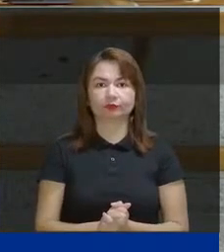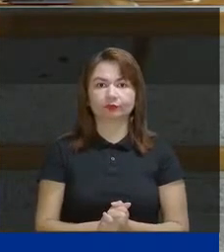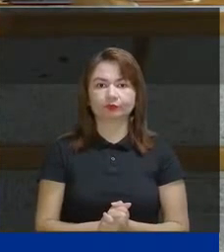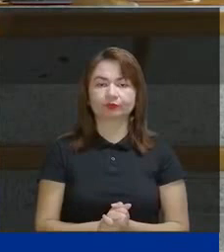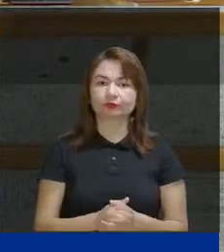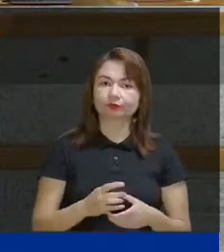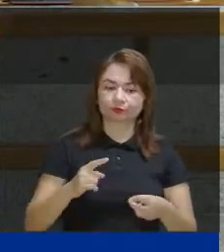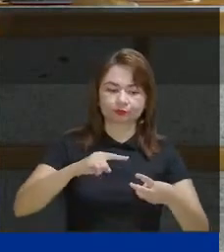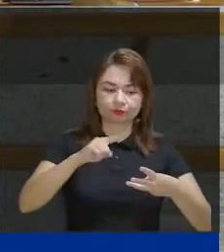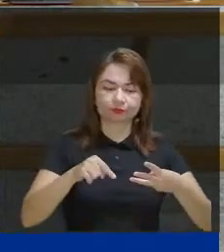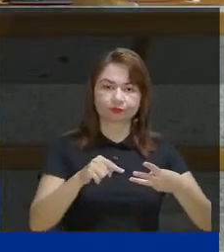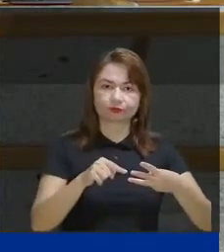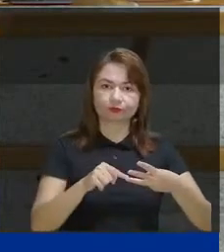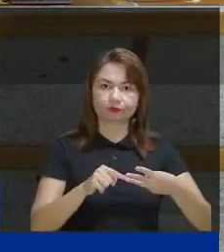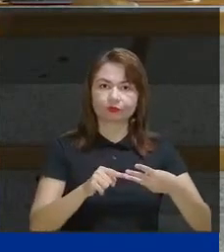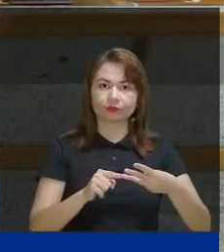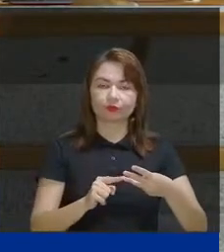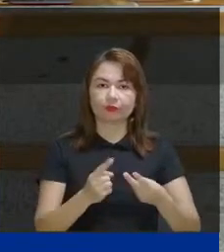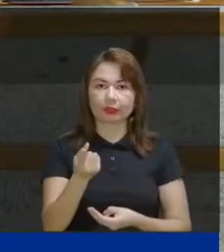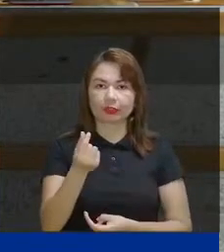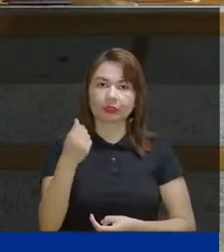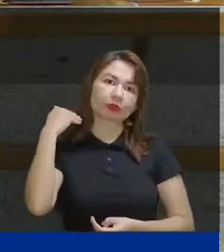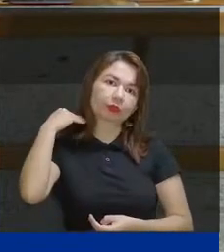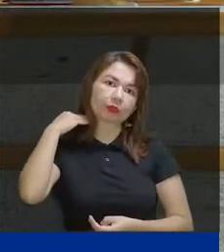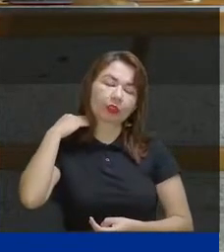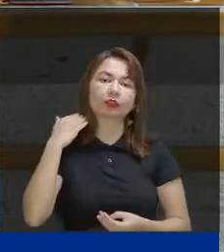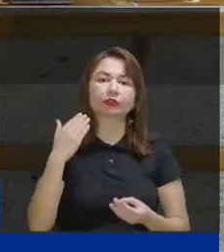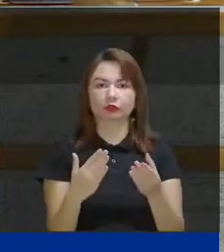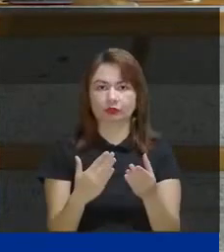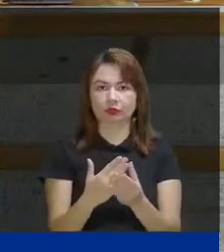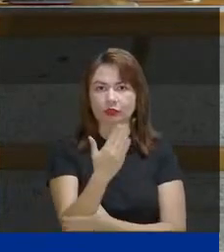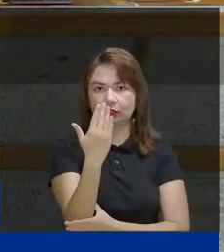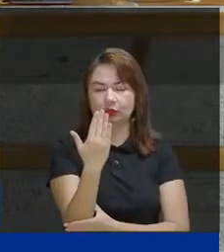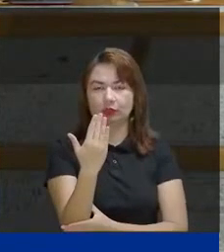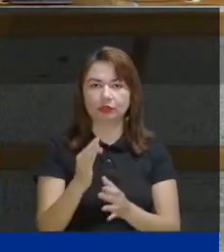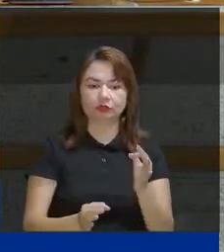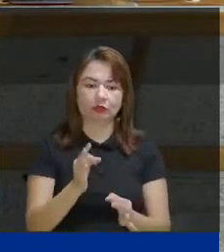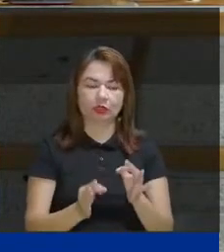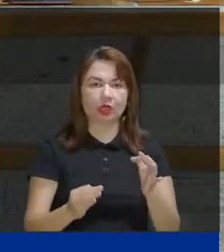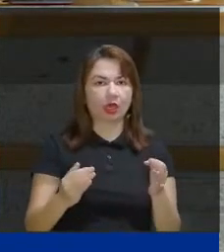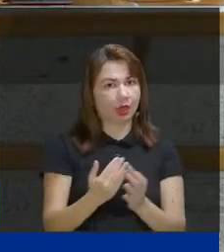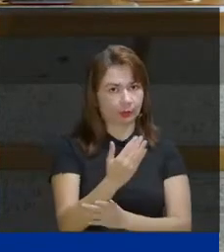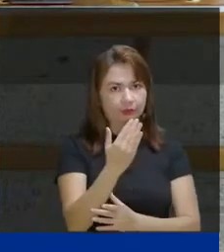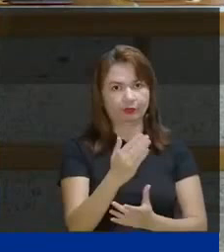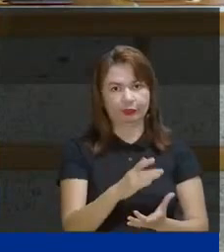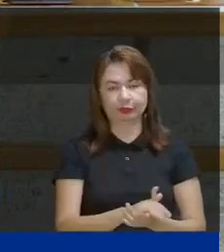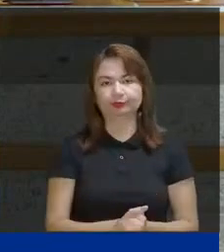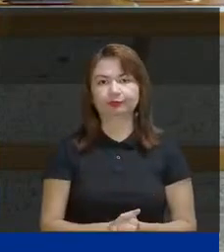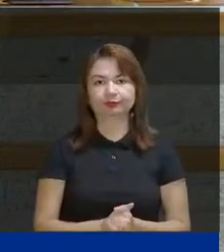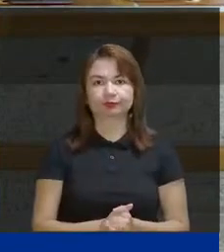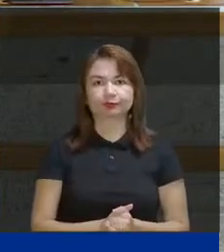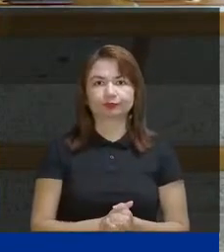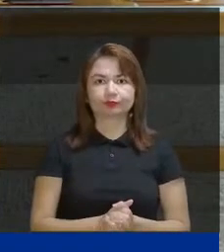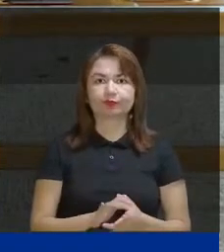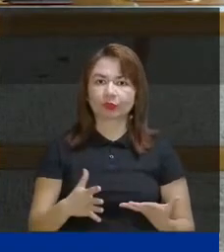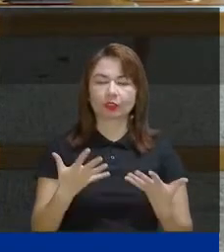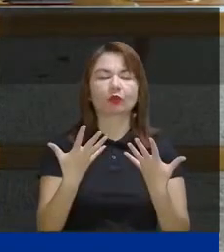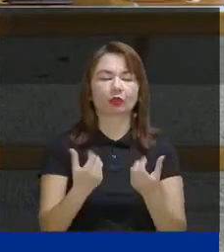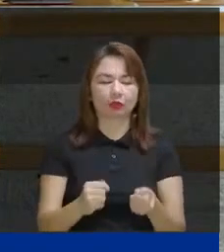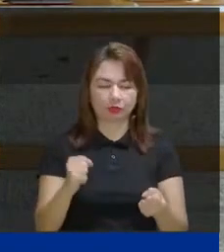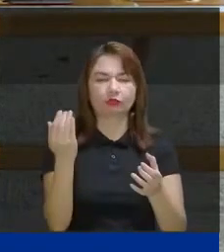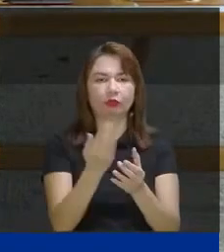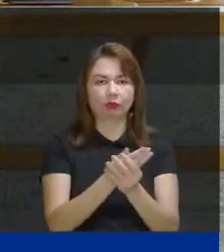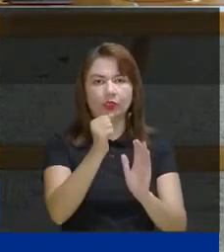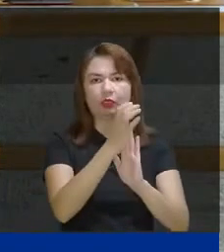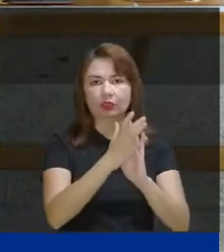locado. E 3, contas julgadas aprovadas. No que diz respeito ao... Então, eu estou acolhendo os